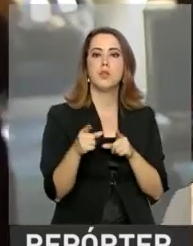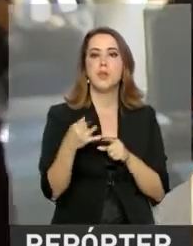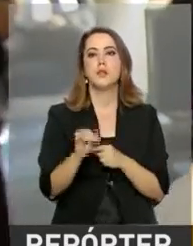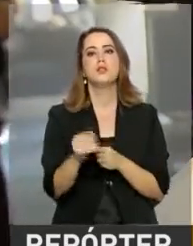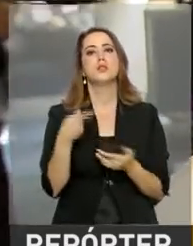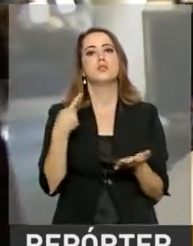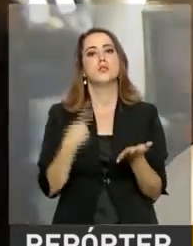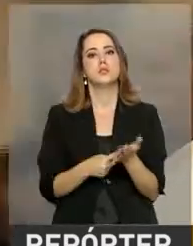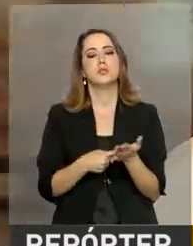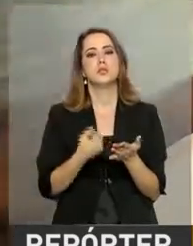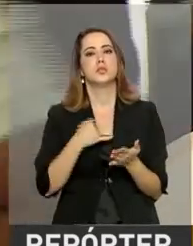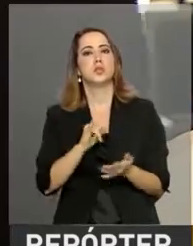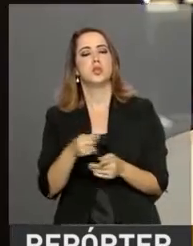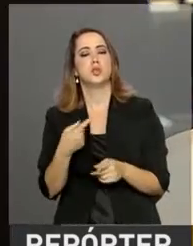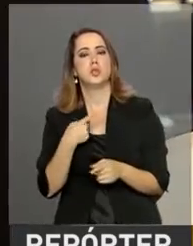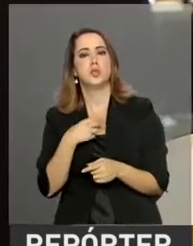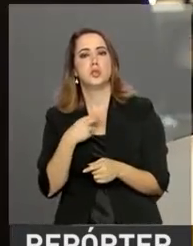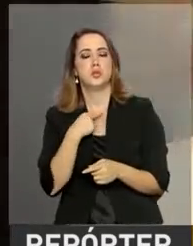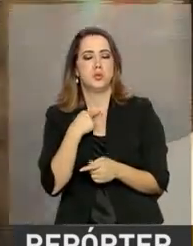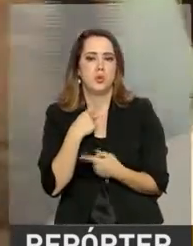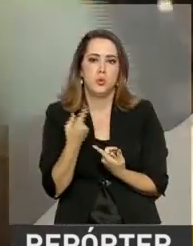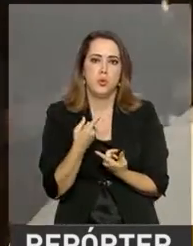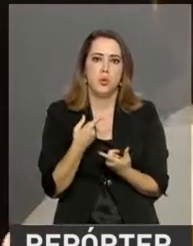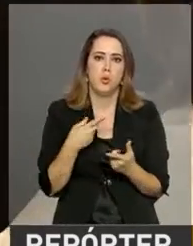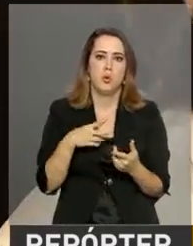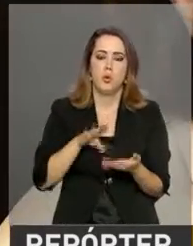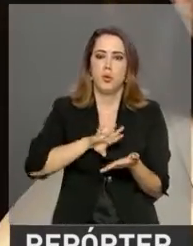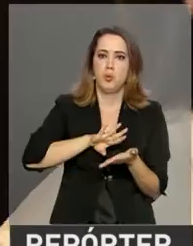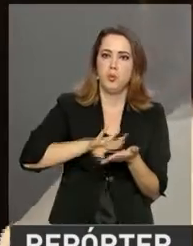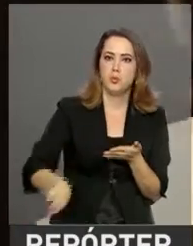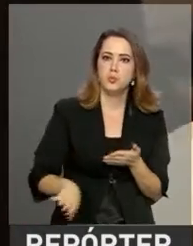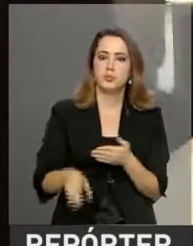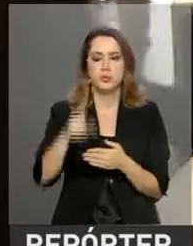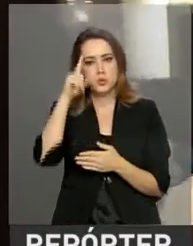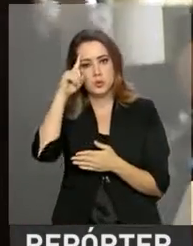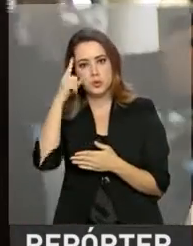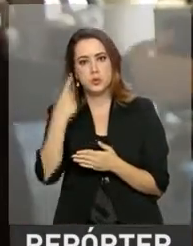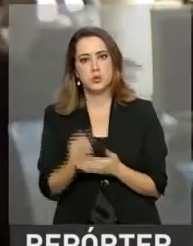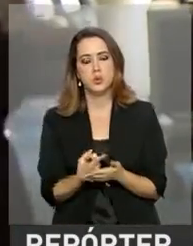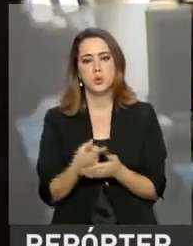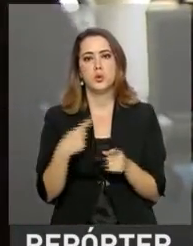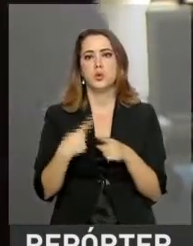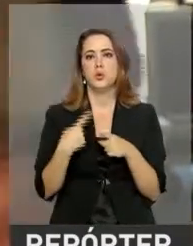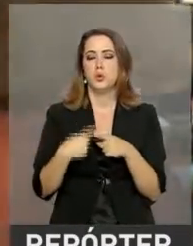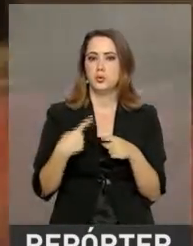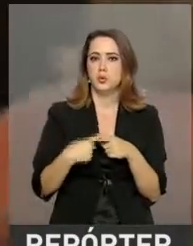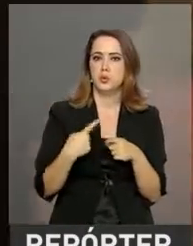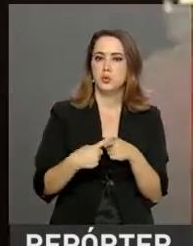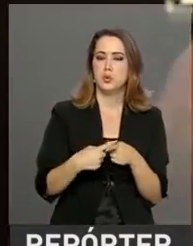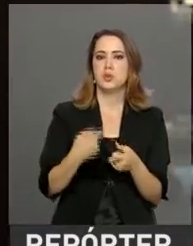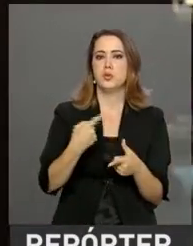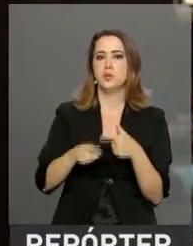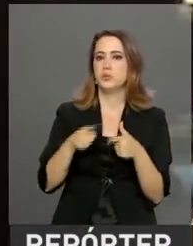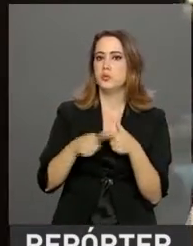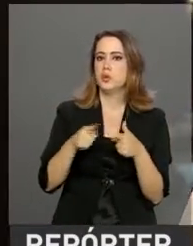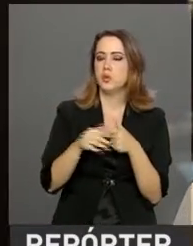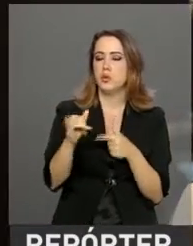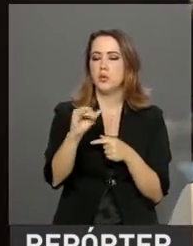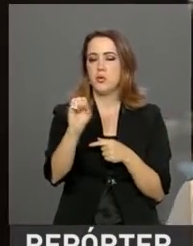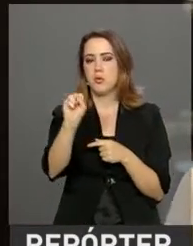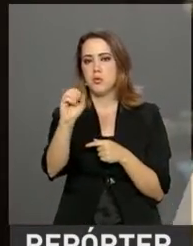ninguém pode cassar o mandato popular sob alegação de pedalada fiscal de decreto